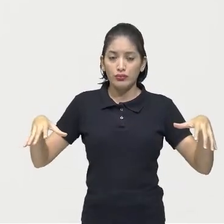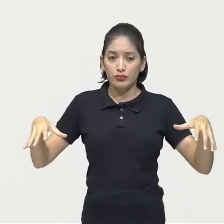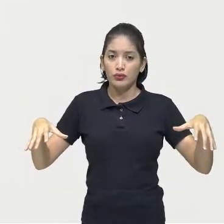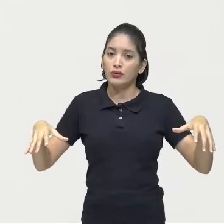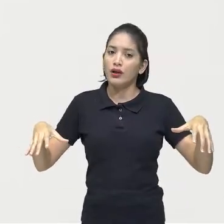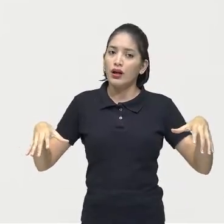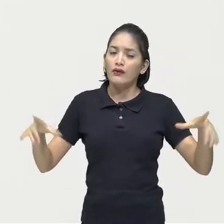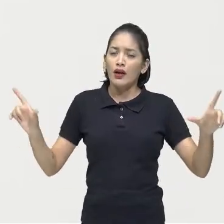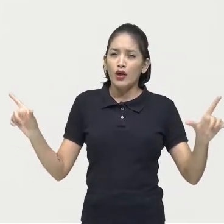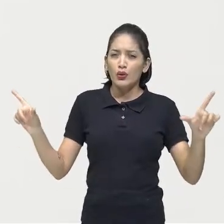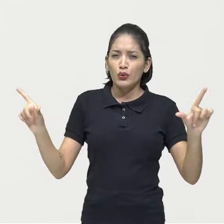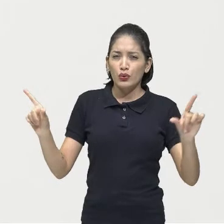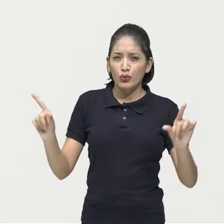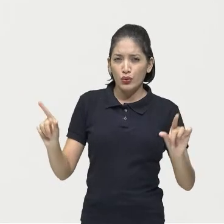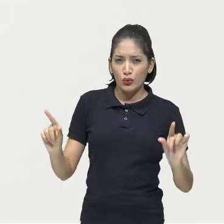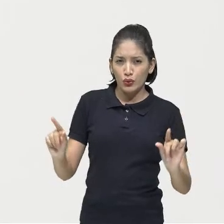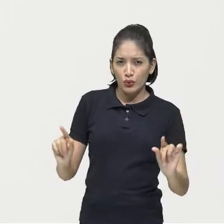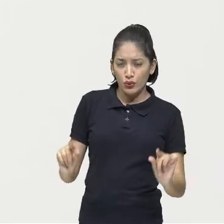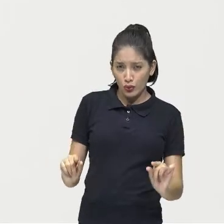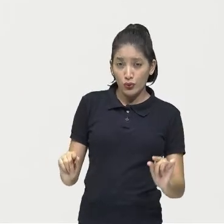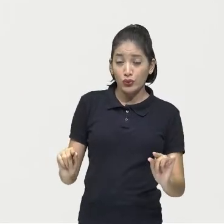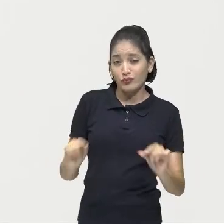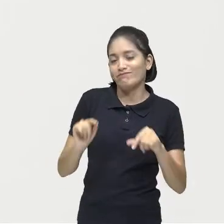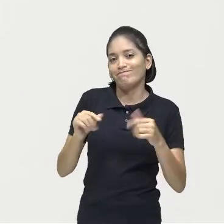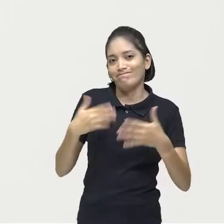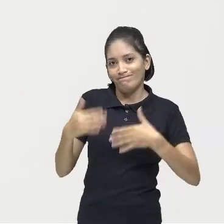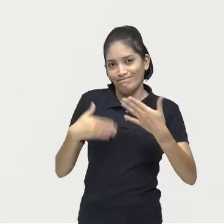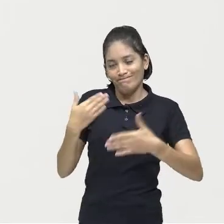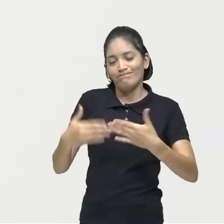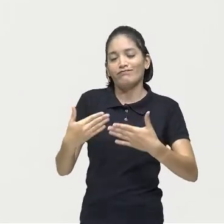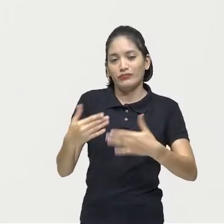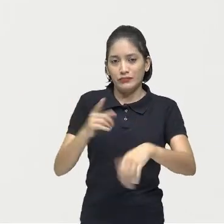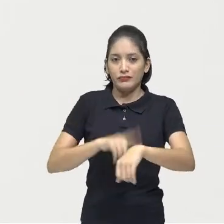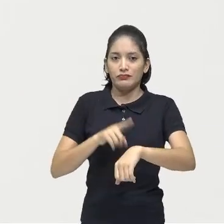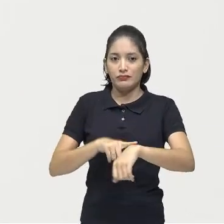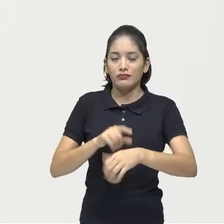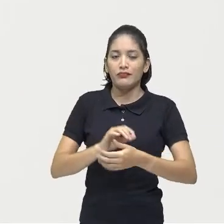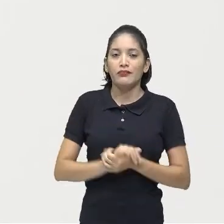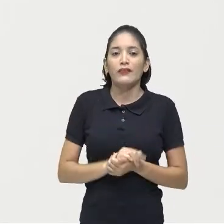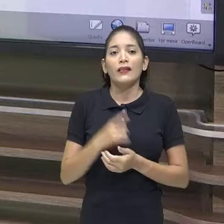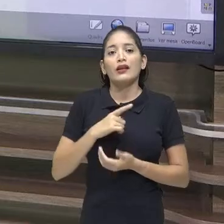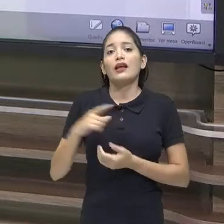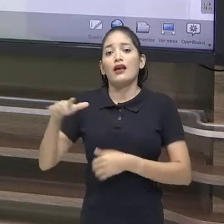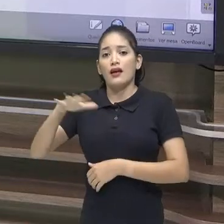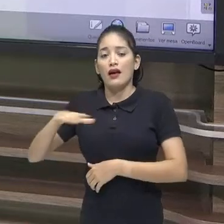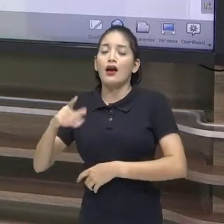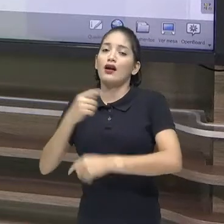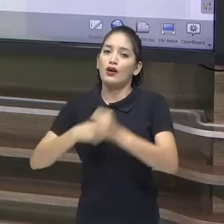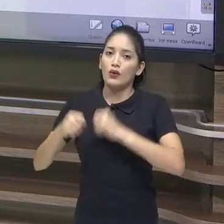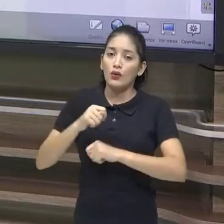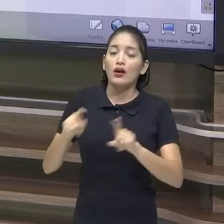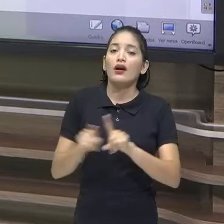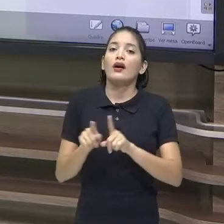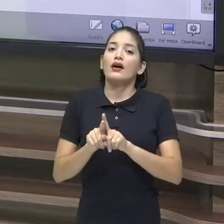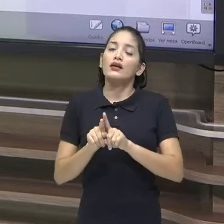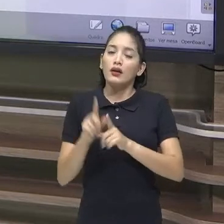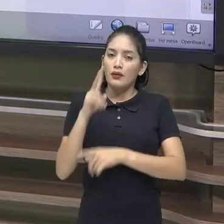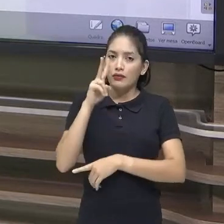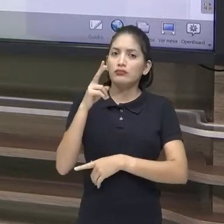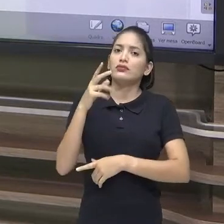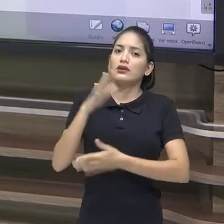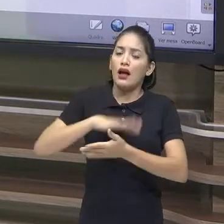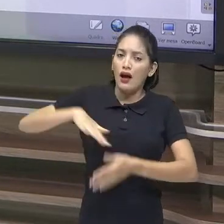foram diminuindo com o tempo, tá bom, gente? A gente tem aí a formação do bloco econômico, o fortalecimento da